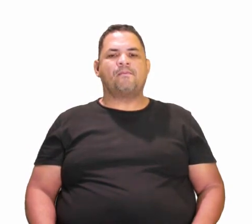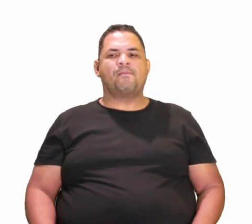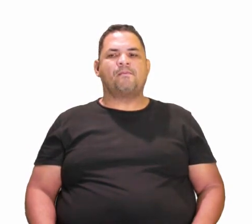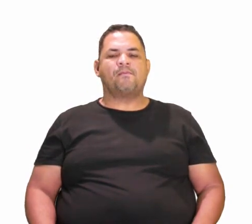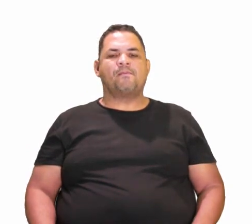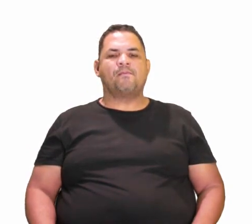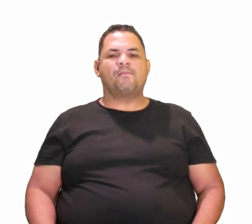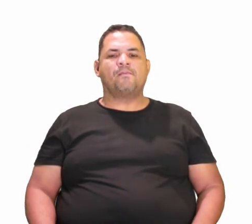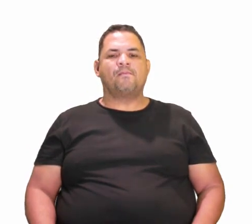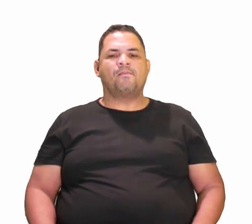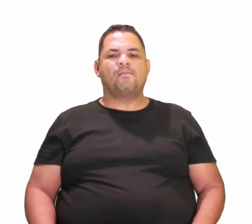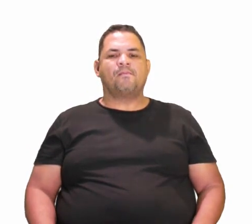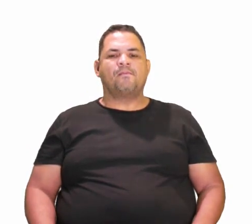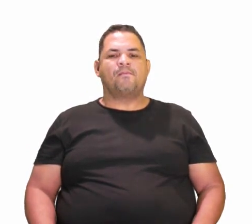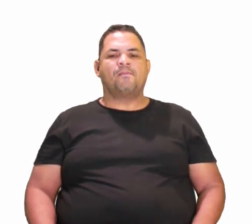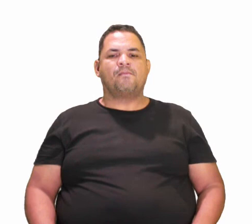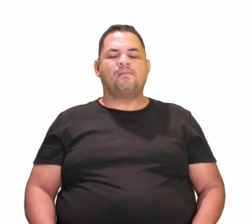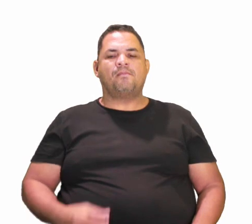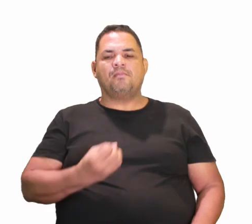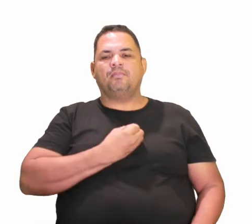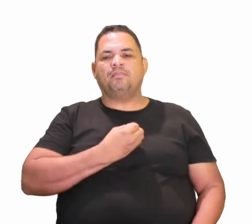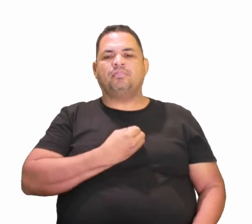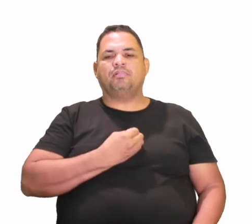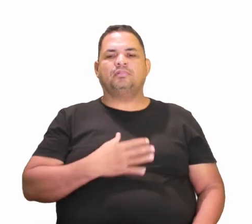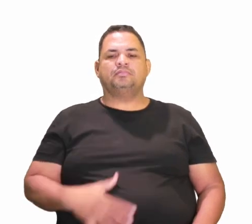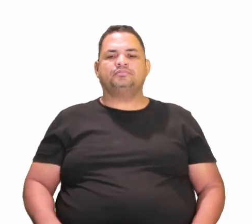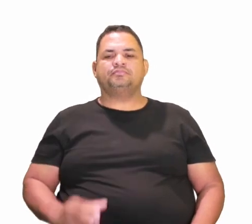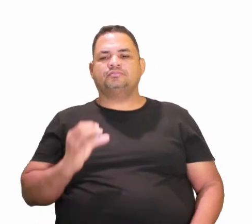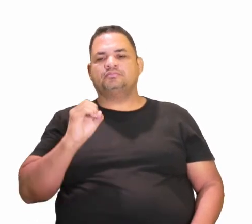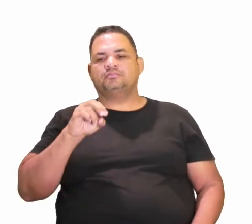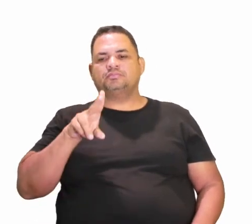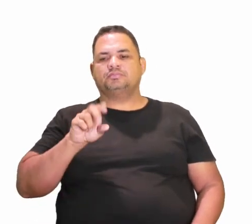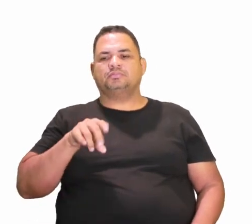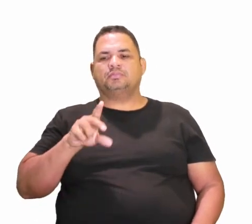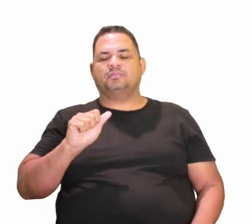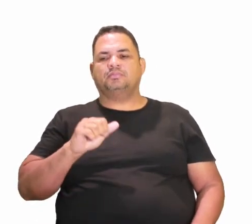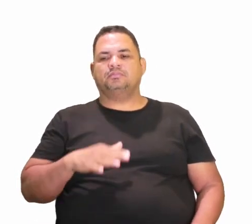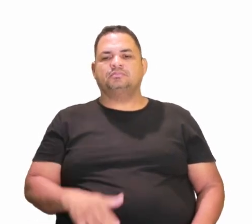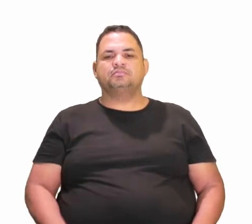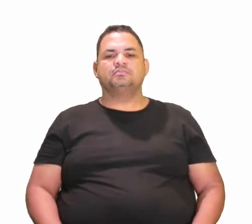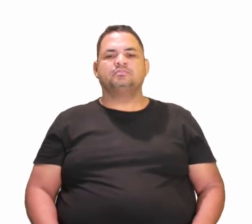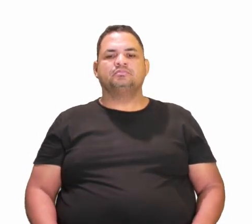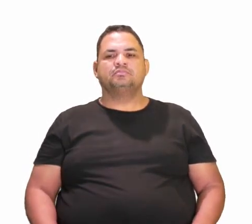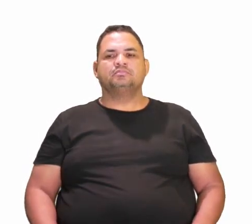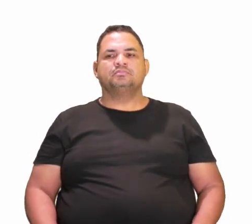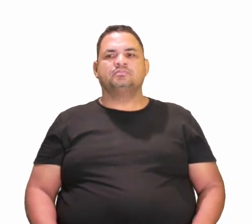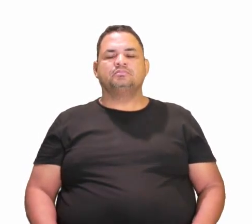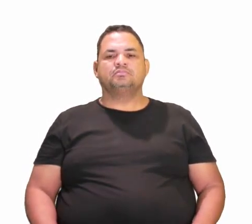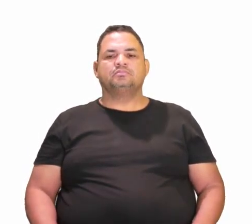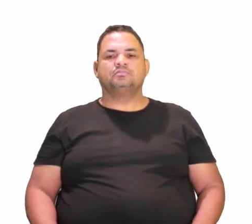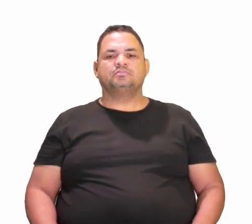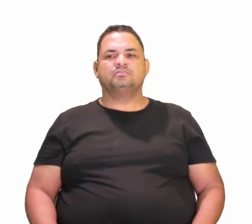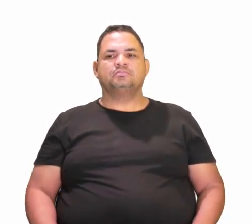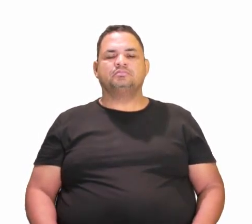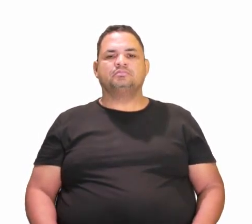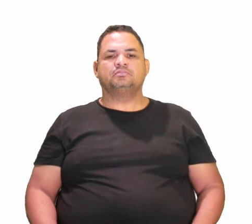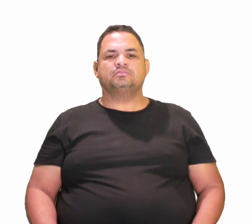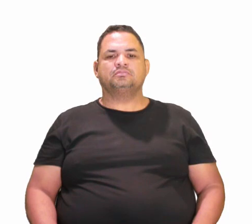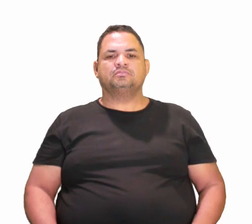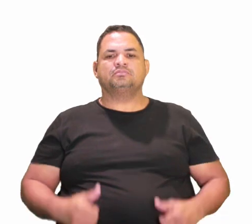segunda palavra que vem no número ordinal que vai ser o thurt It's November Tony